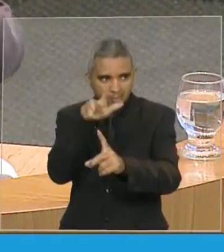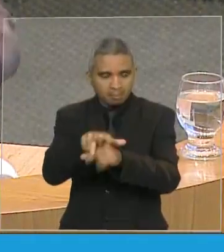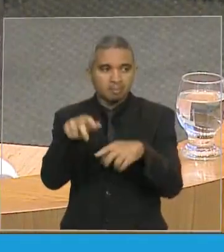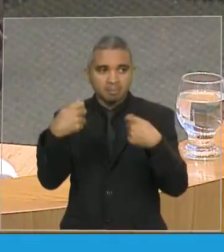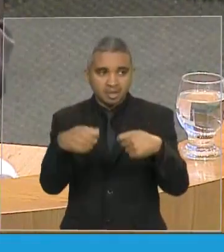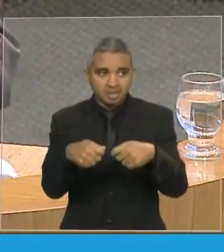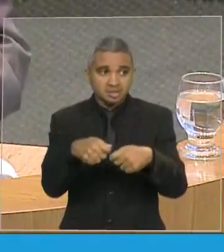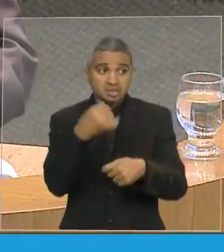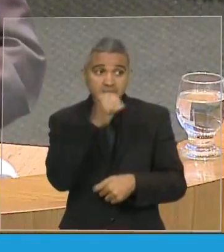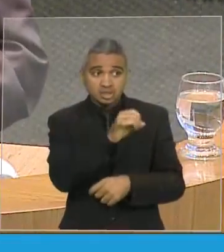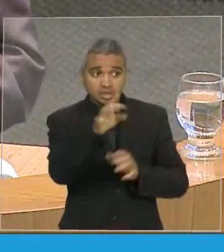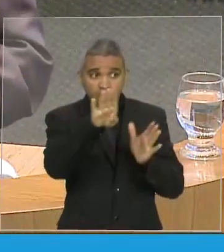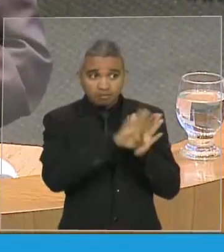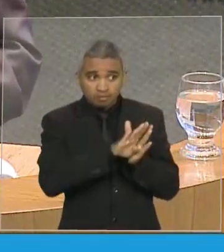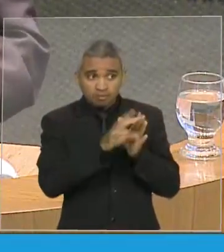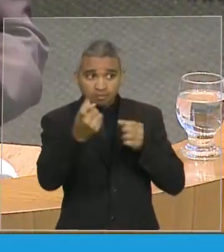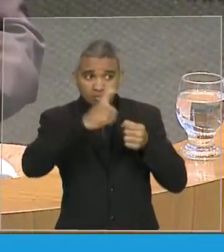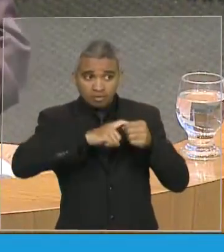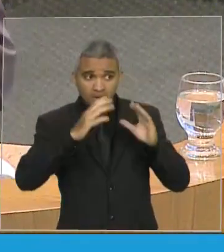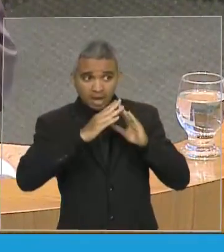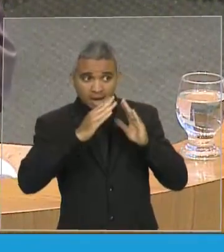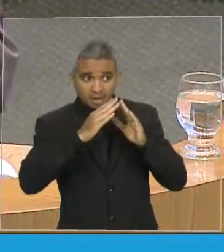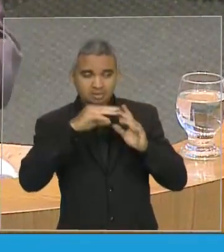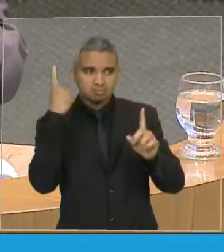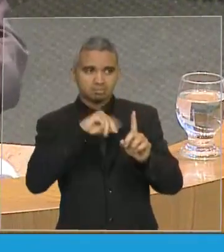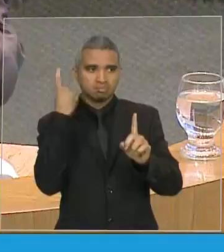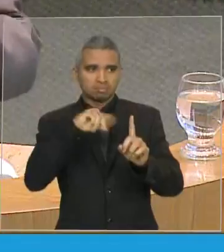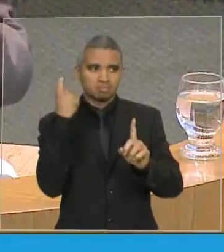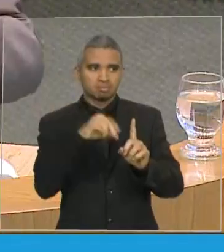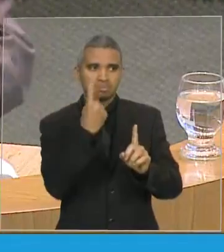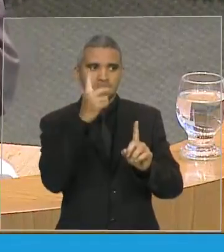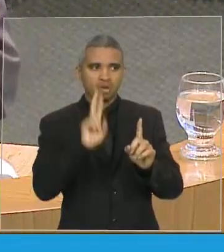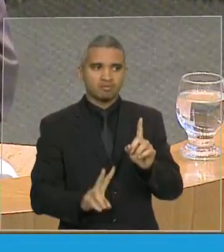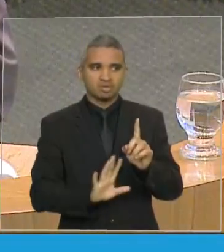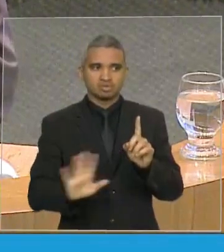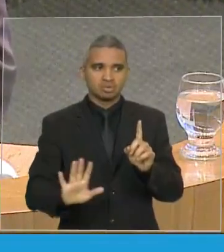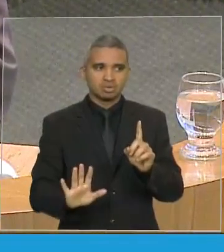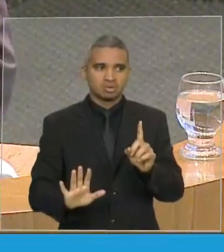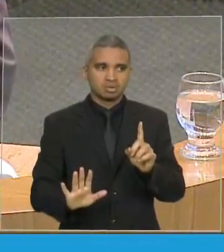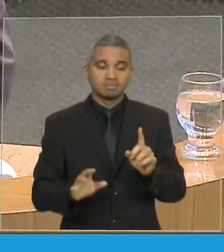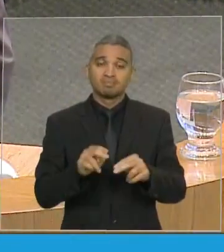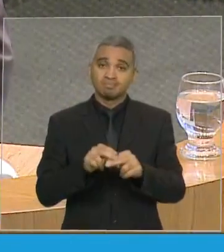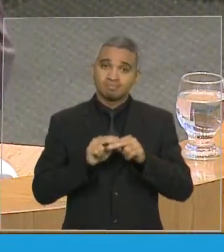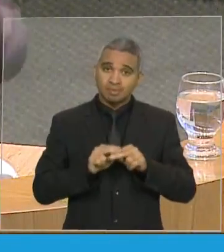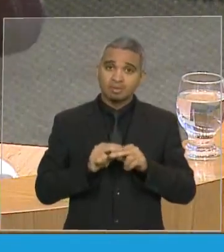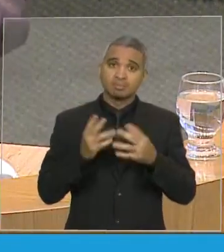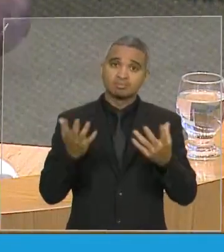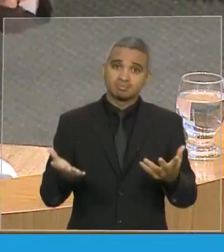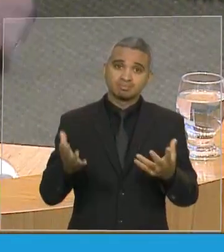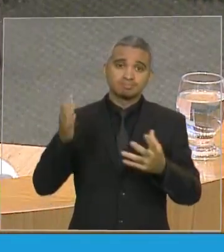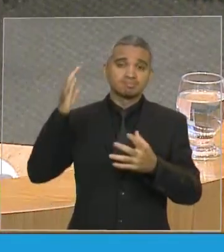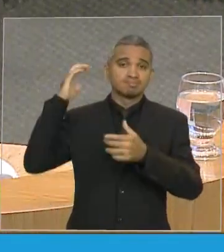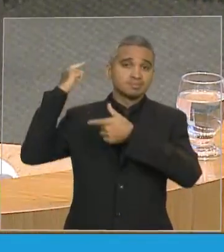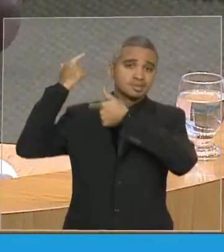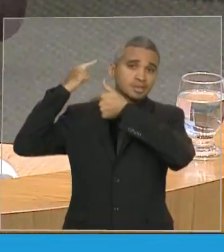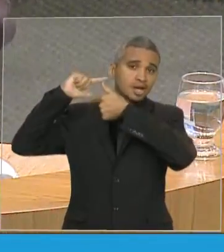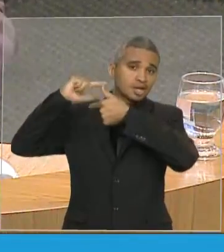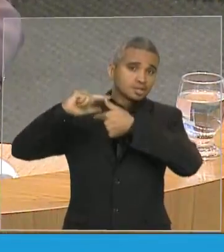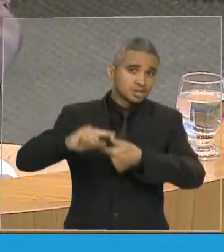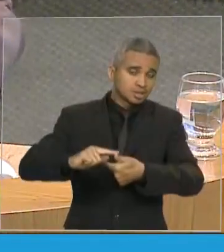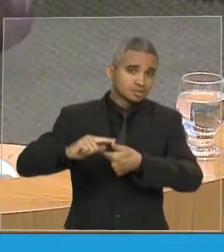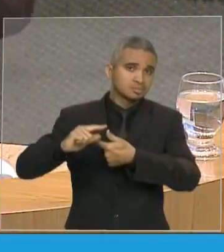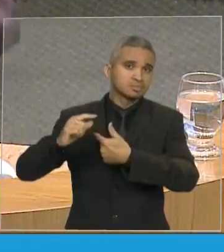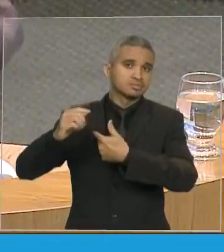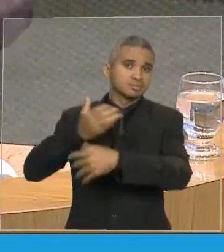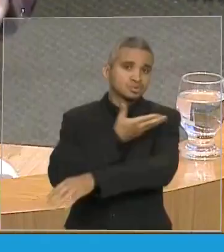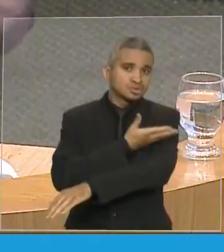Essa era a forma dela de me educar. É preciso que nós superemos essa ideia e dizer: não devemos brigar nem na